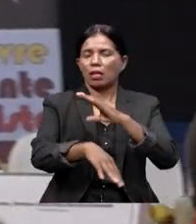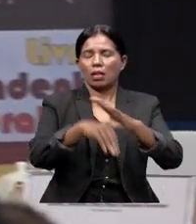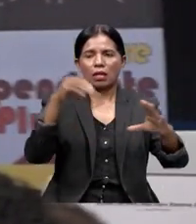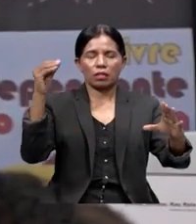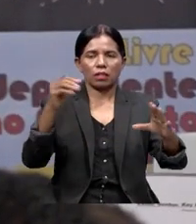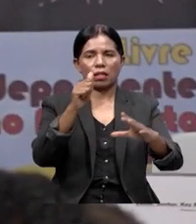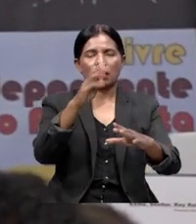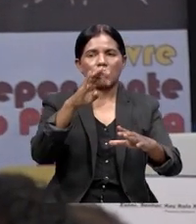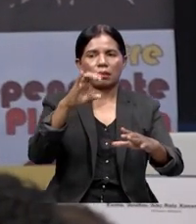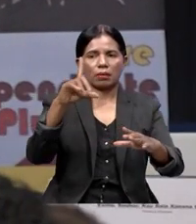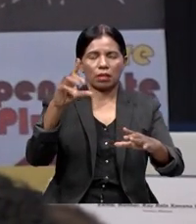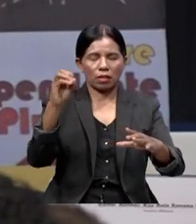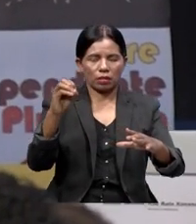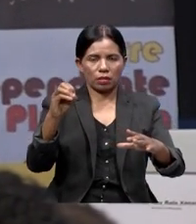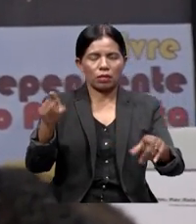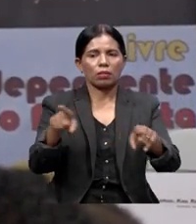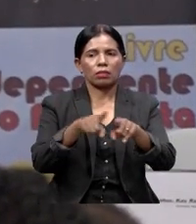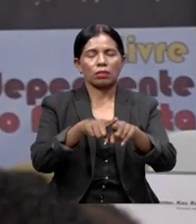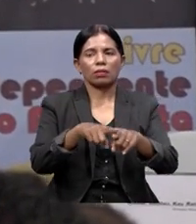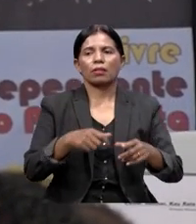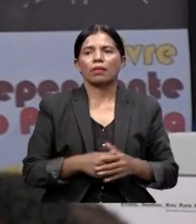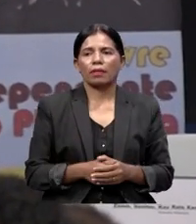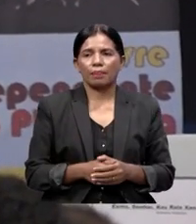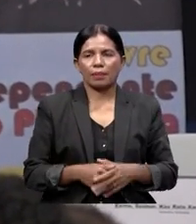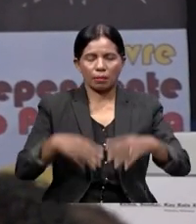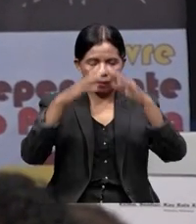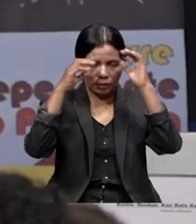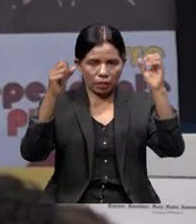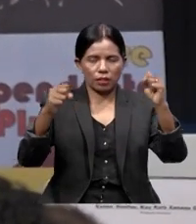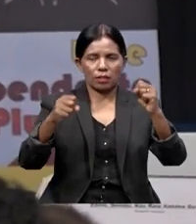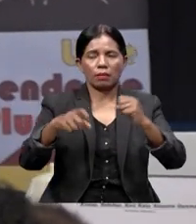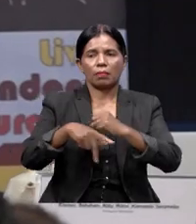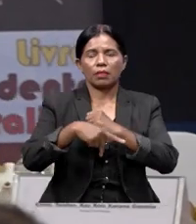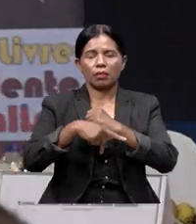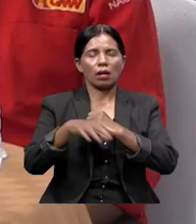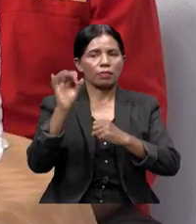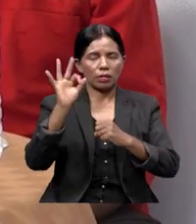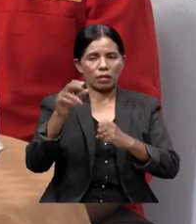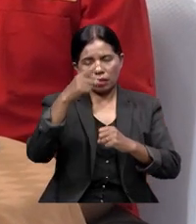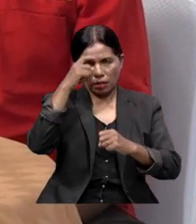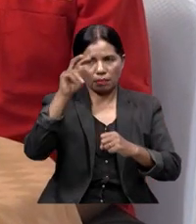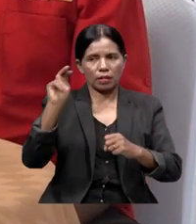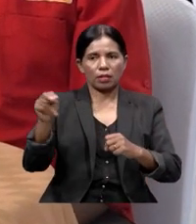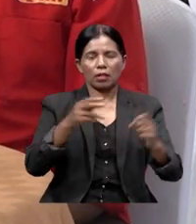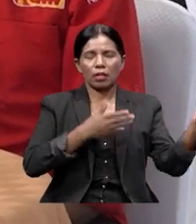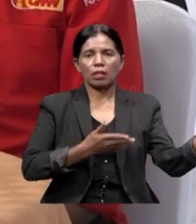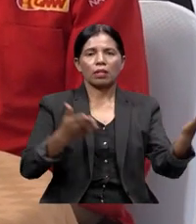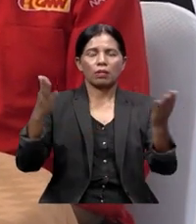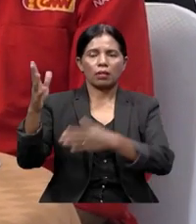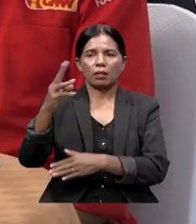assim, presidente da República. Presidente Fridolin. Também dia, Lori Marxismo,